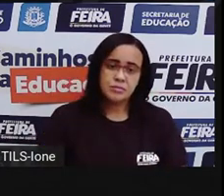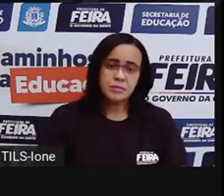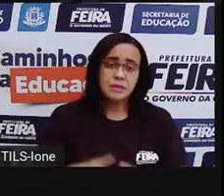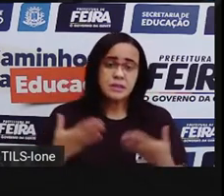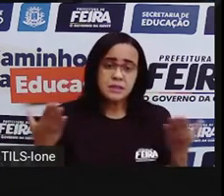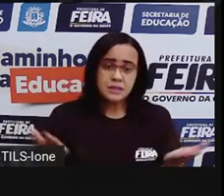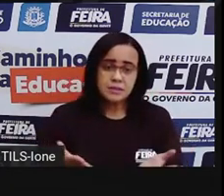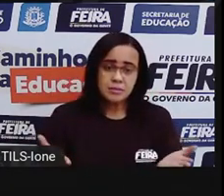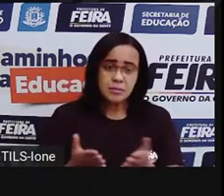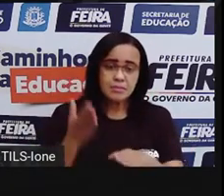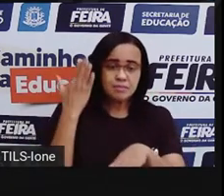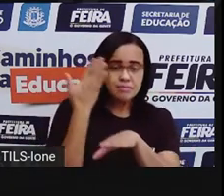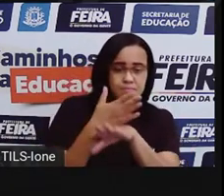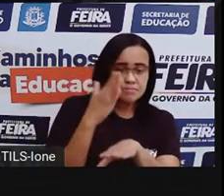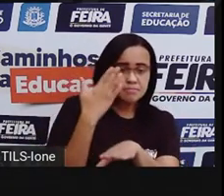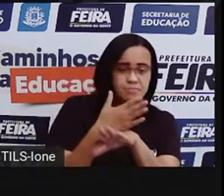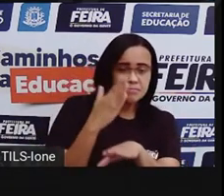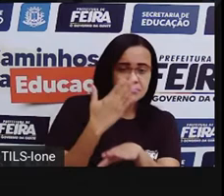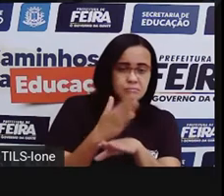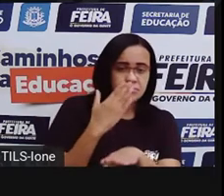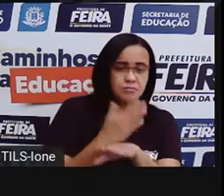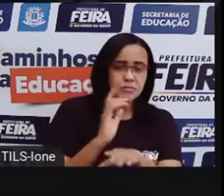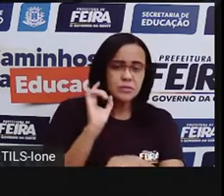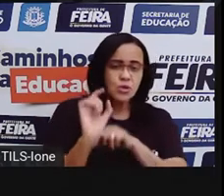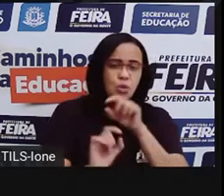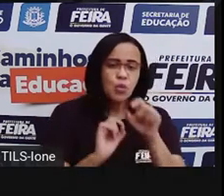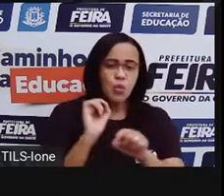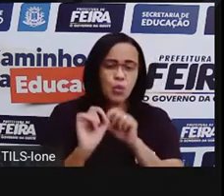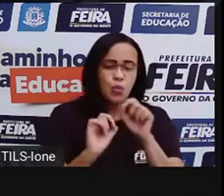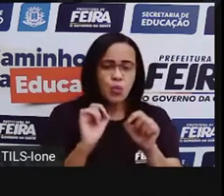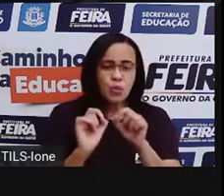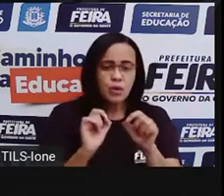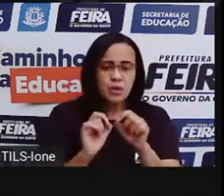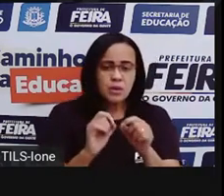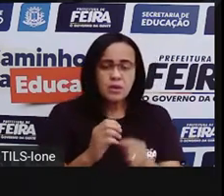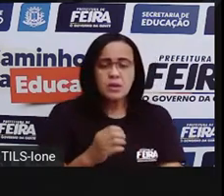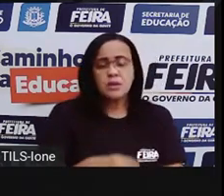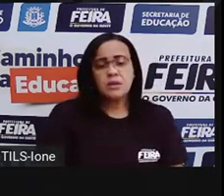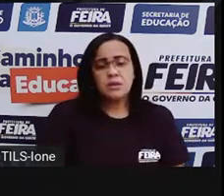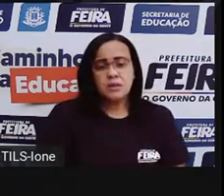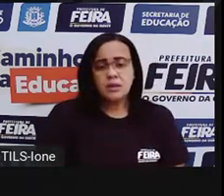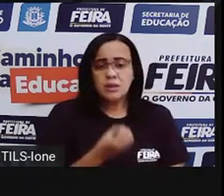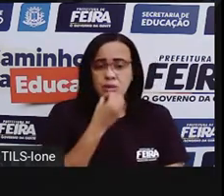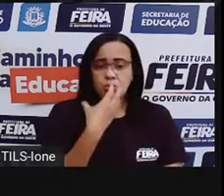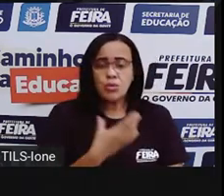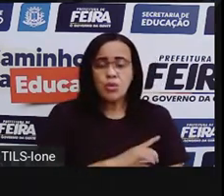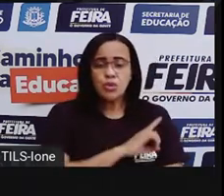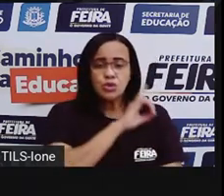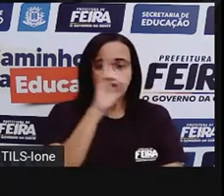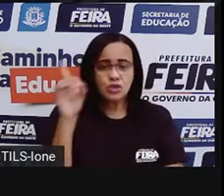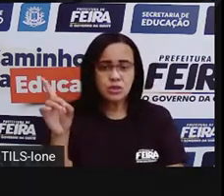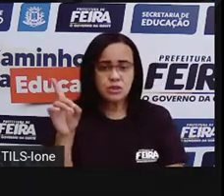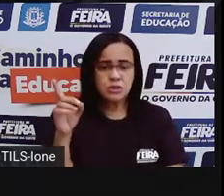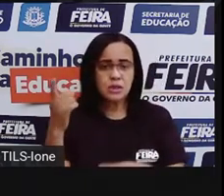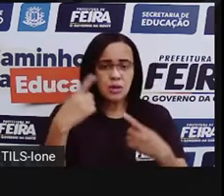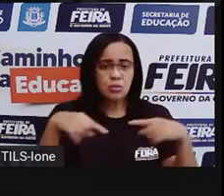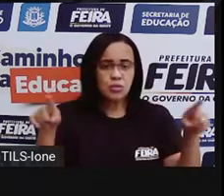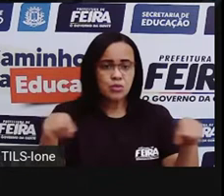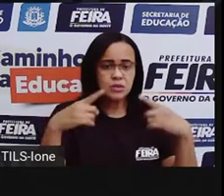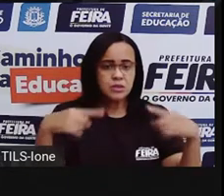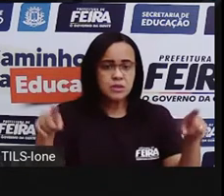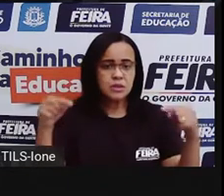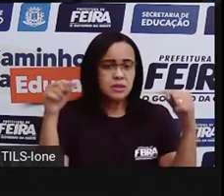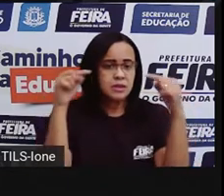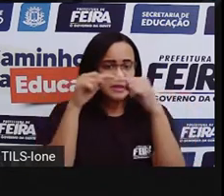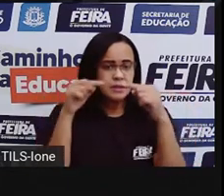um pouquinho esse good morning, né? A gente vai ouvir agora uma musiquinha. E com essa